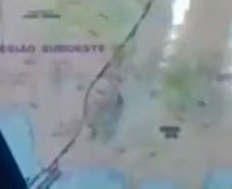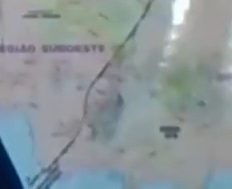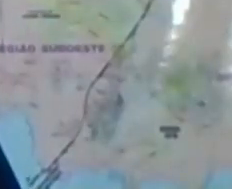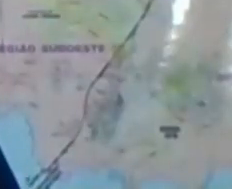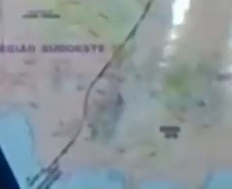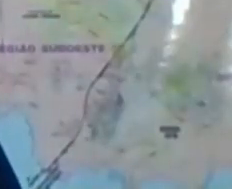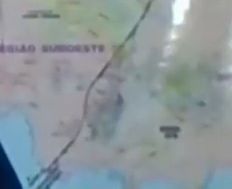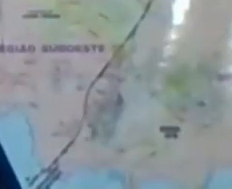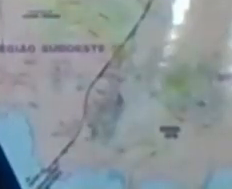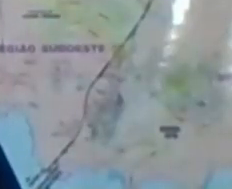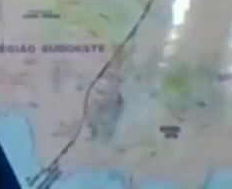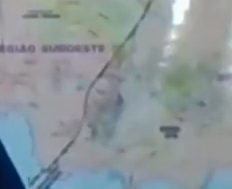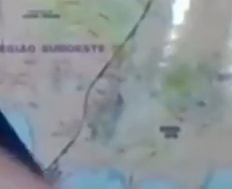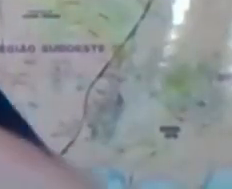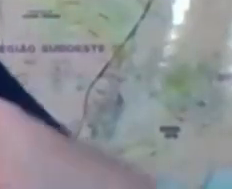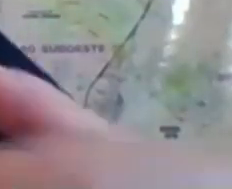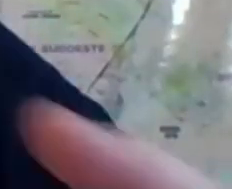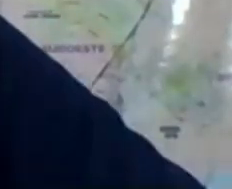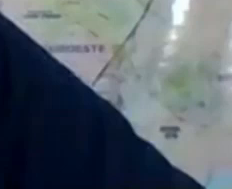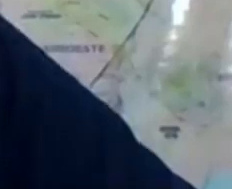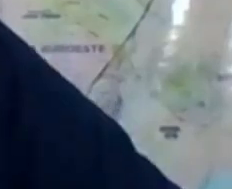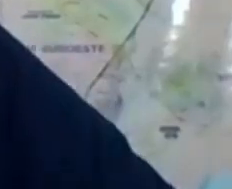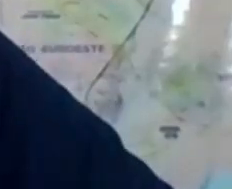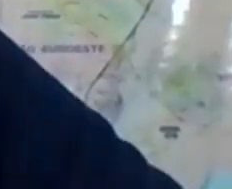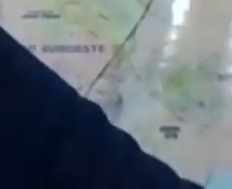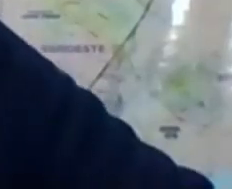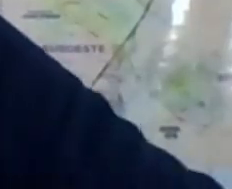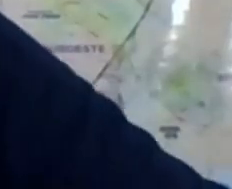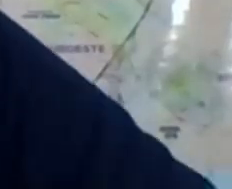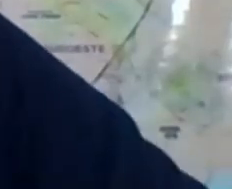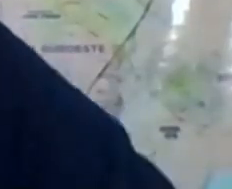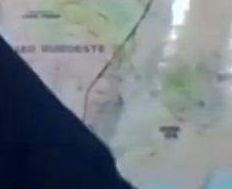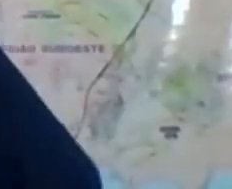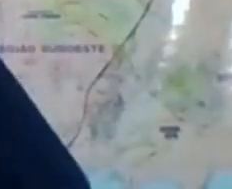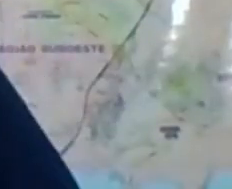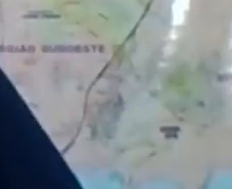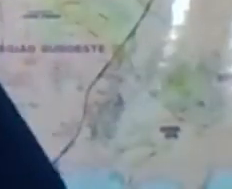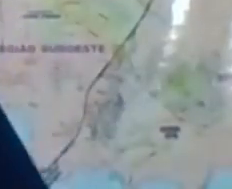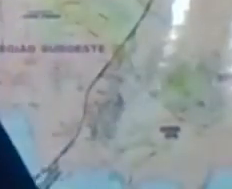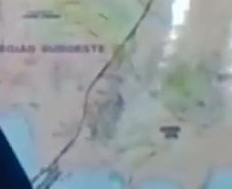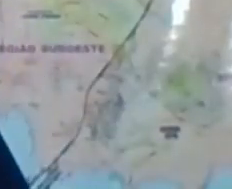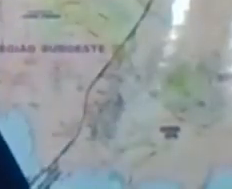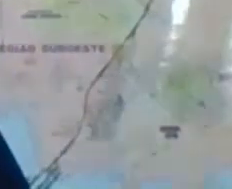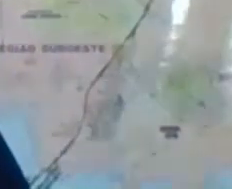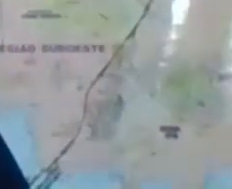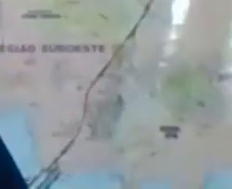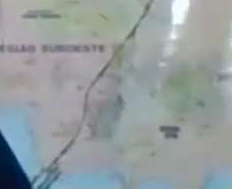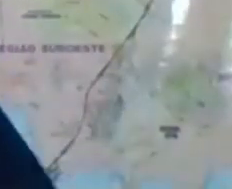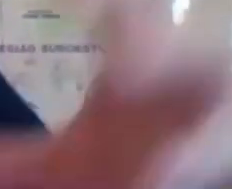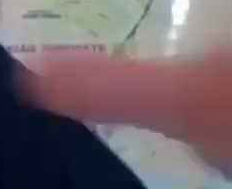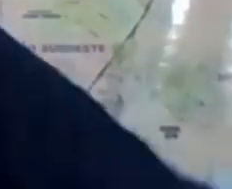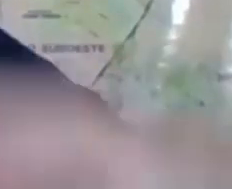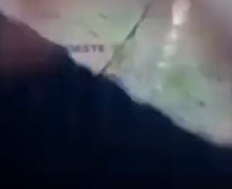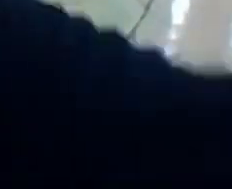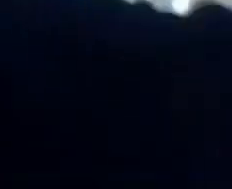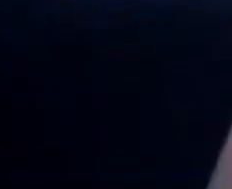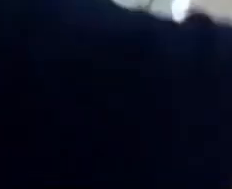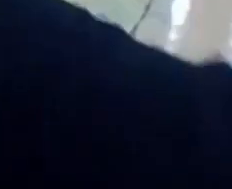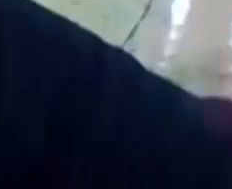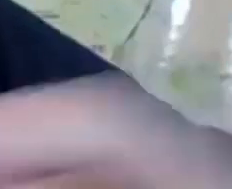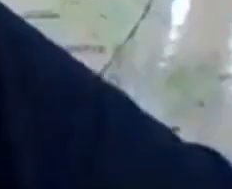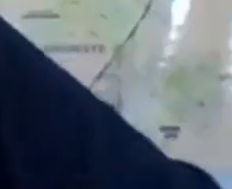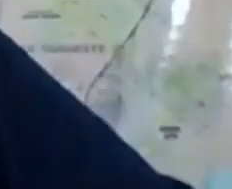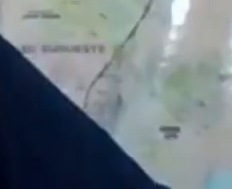num contexto de que elas tinham uma relação de sociabilidade na sua região, tinham uma relação